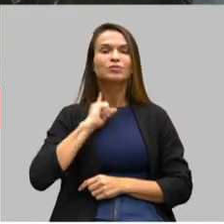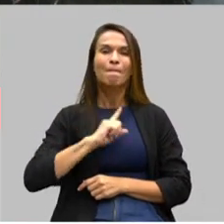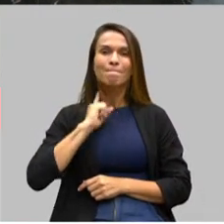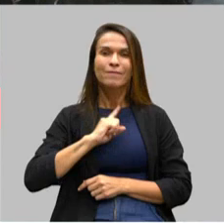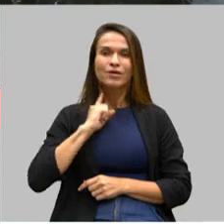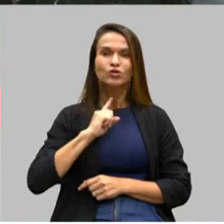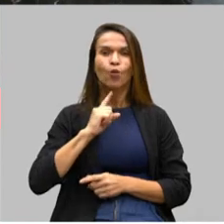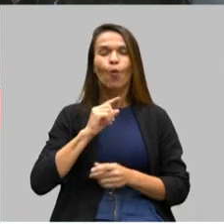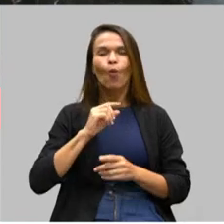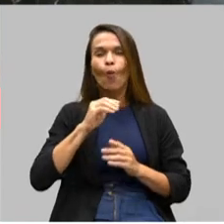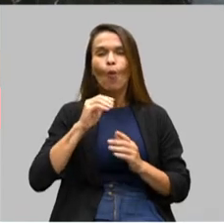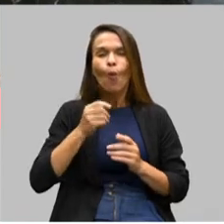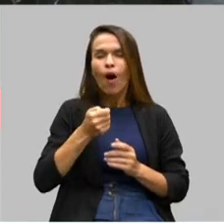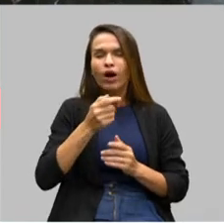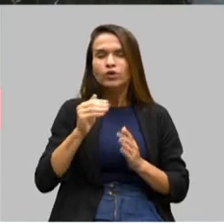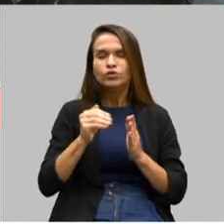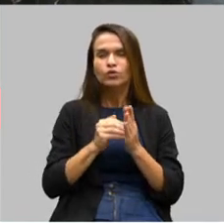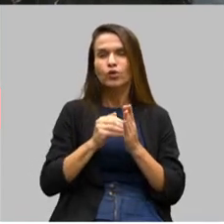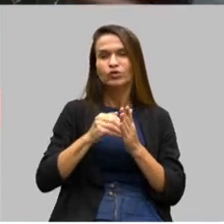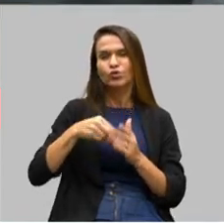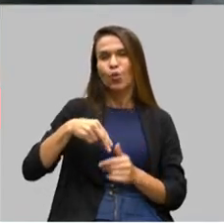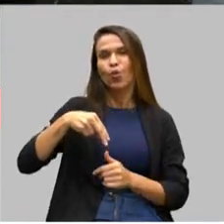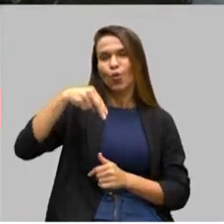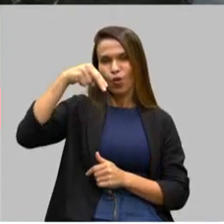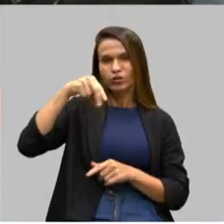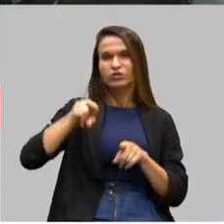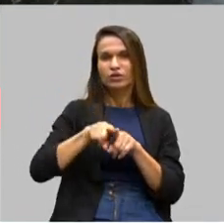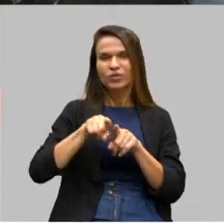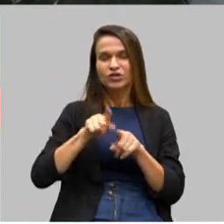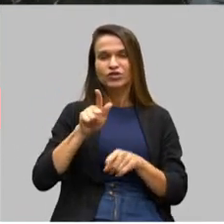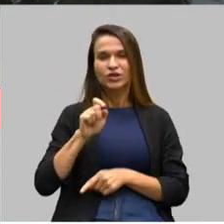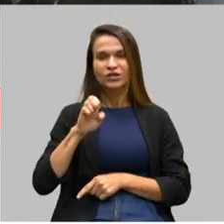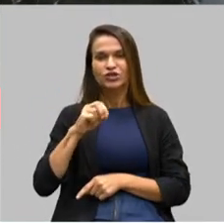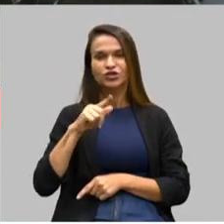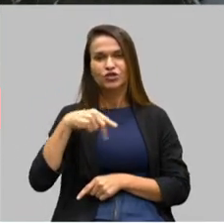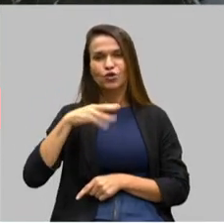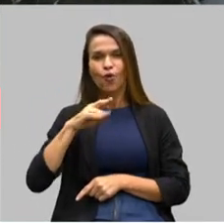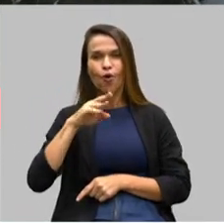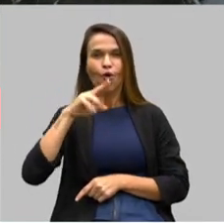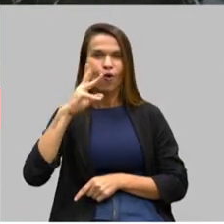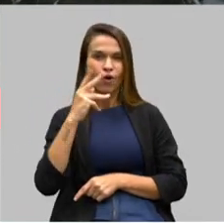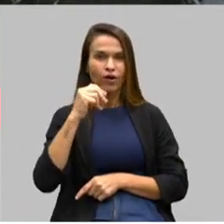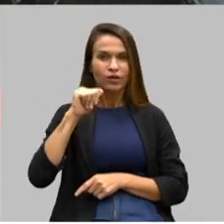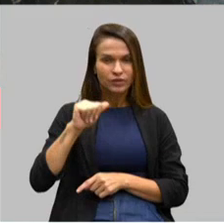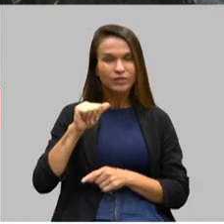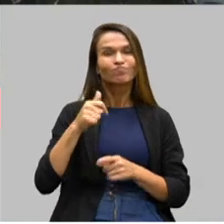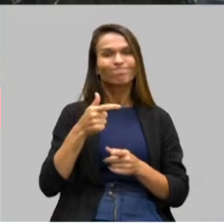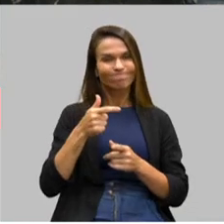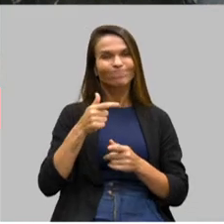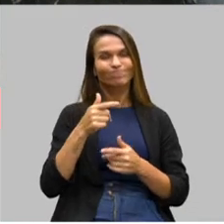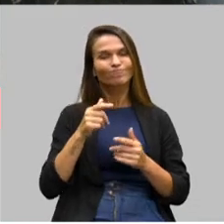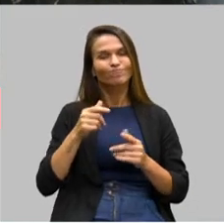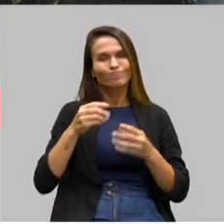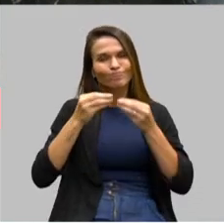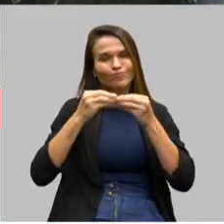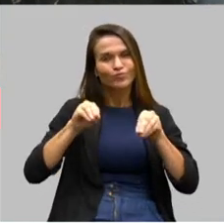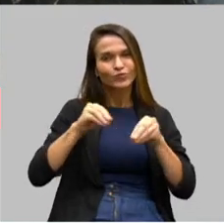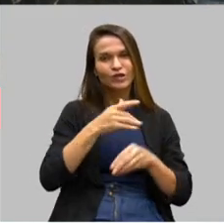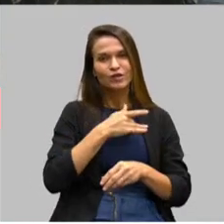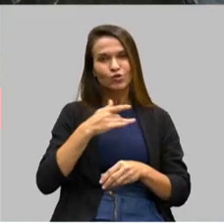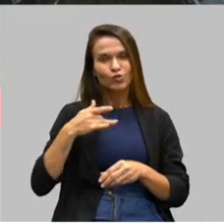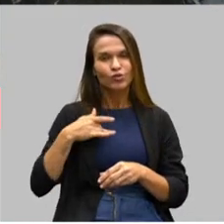no Norte e no Jequitinhonha. A crise climática tem afetado seriamente a saúde pública, a habitação